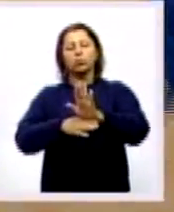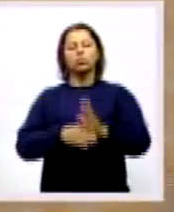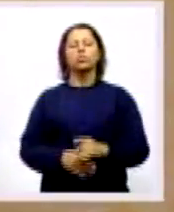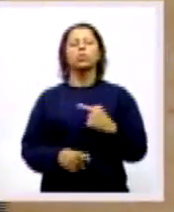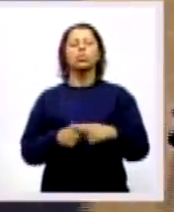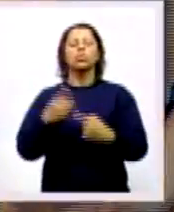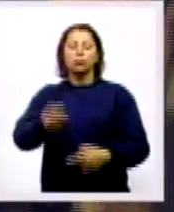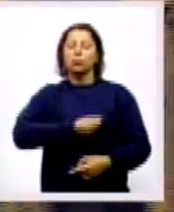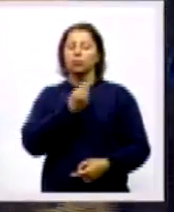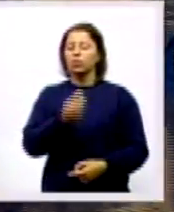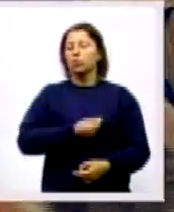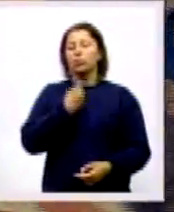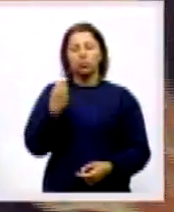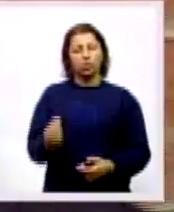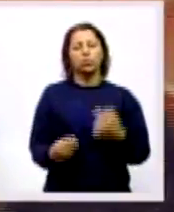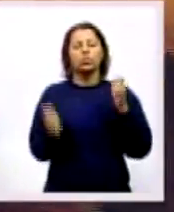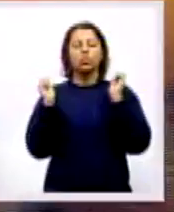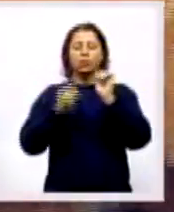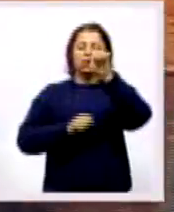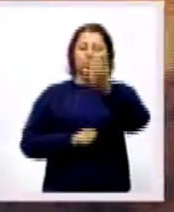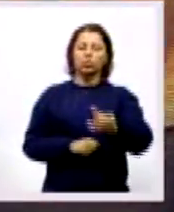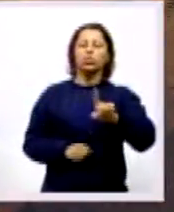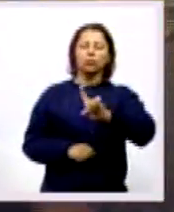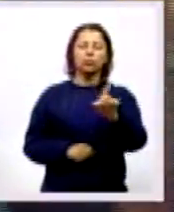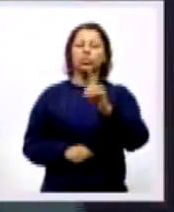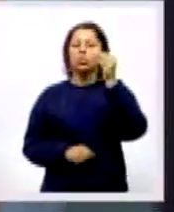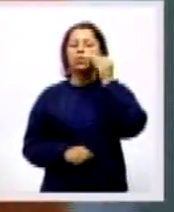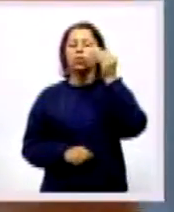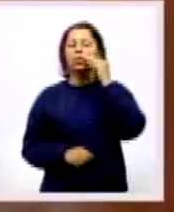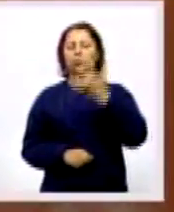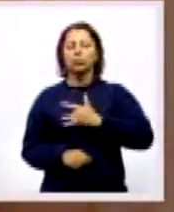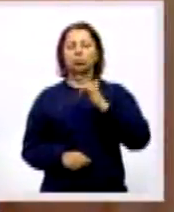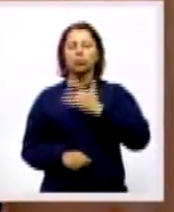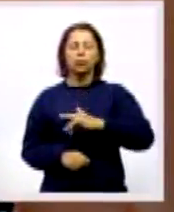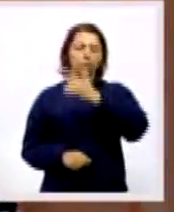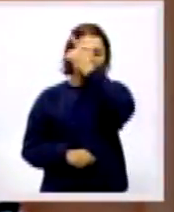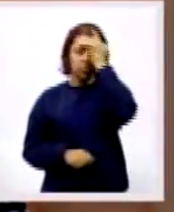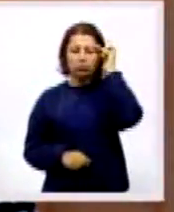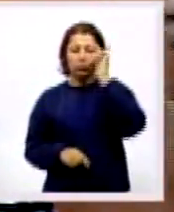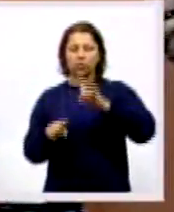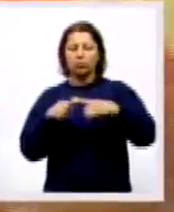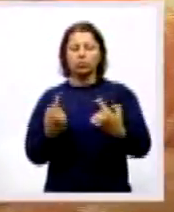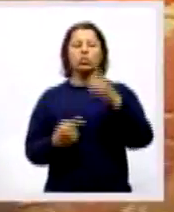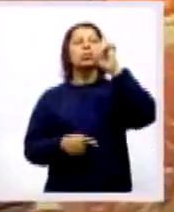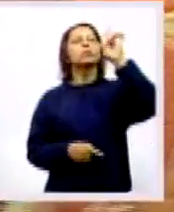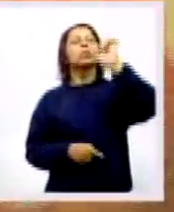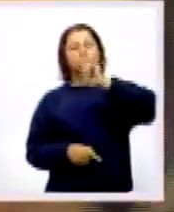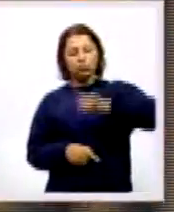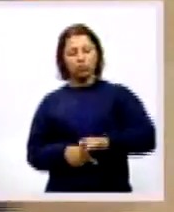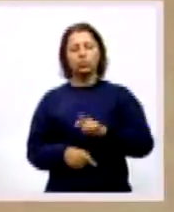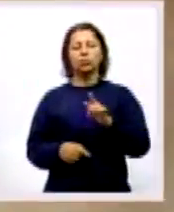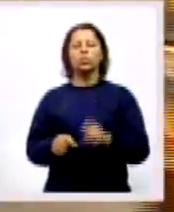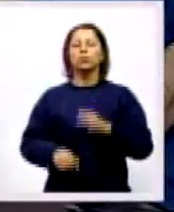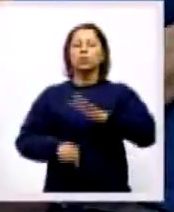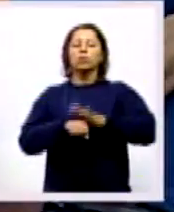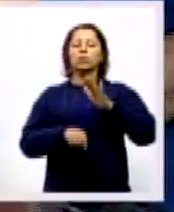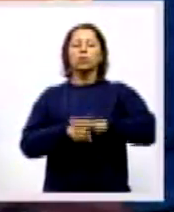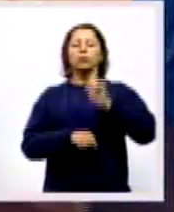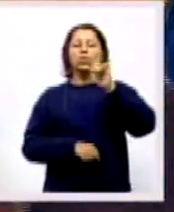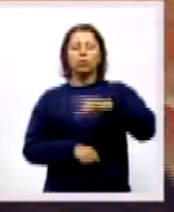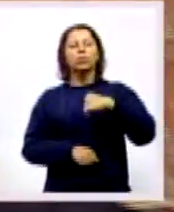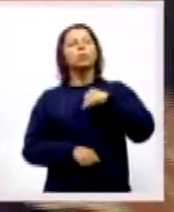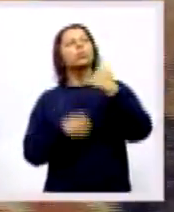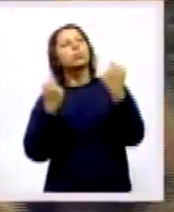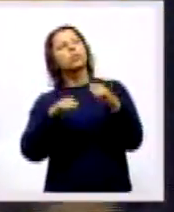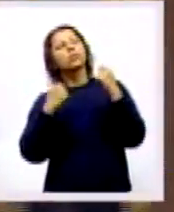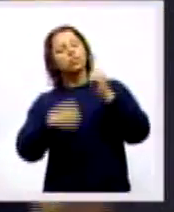vida é assim, minha gente. Pode ser que você não experimente essa misericórdia humanamente, mas Deus é assim. Quanto maior é a minha